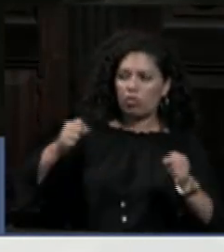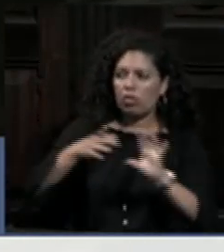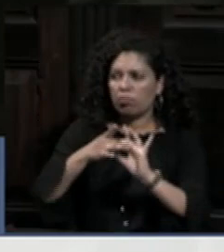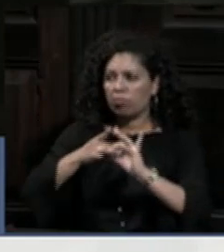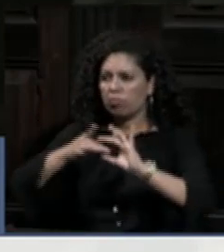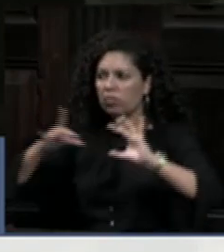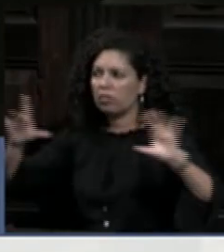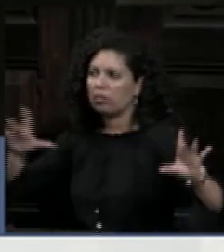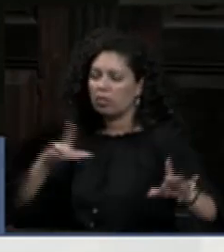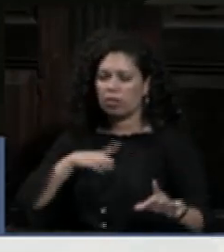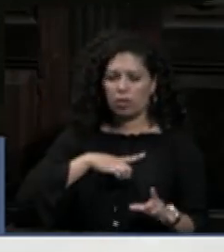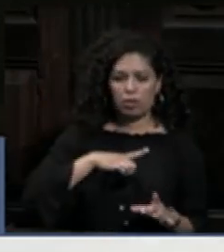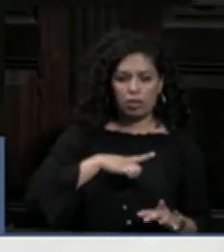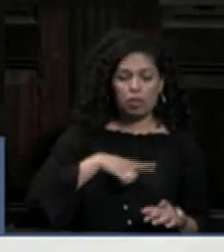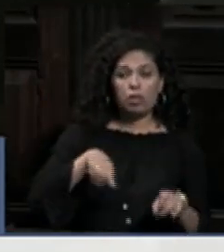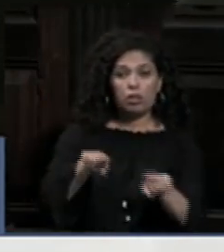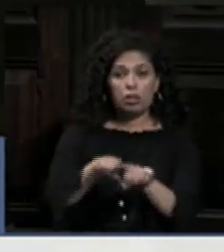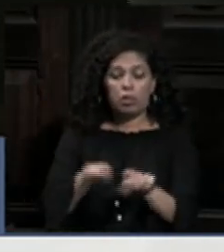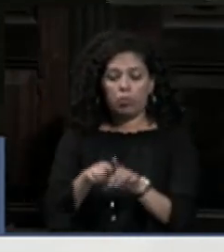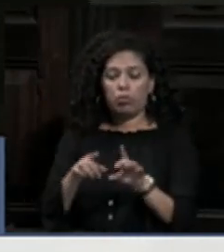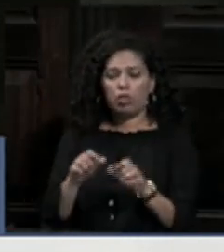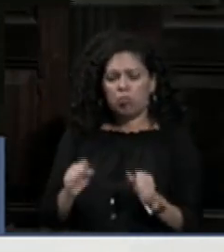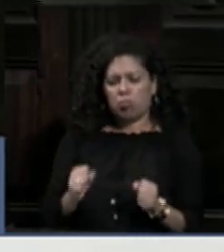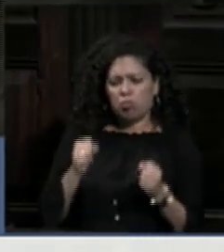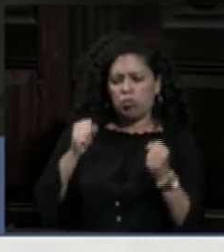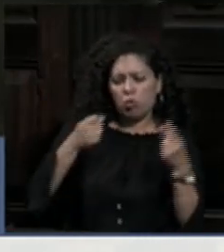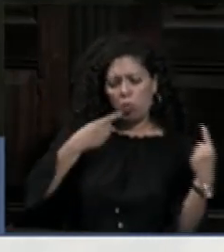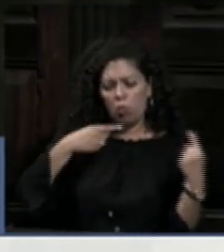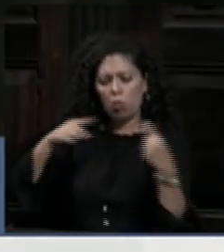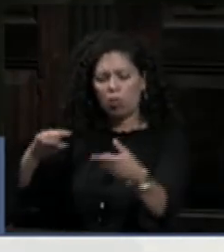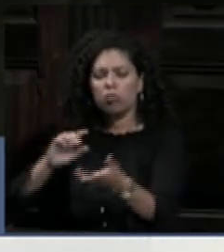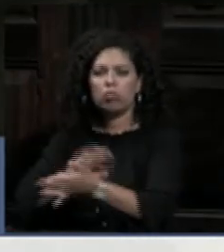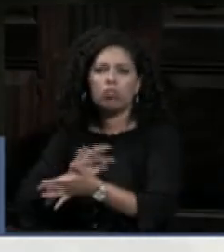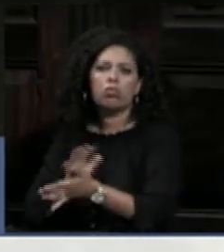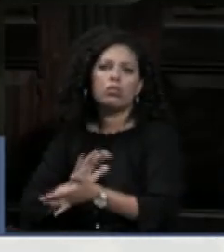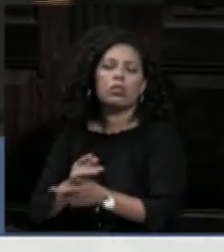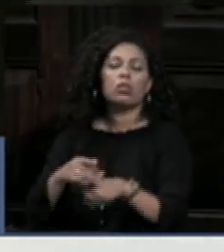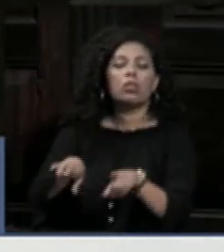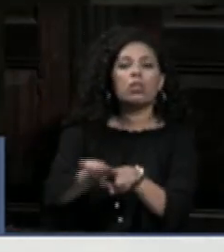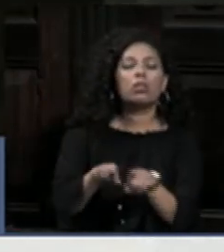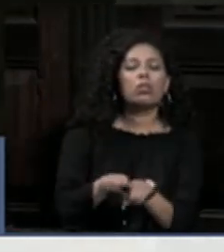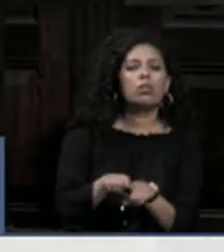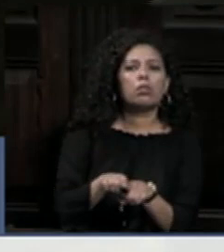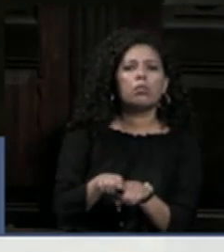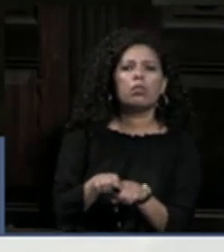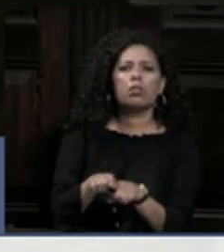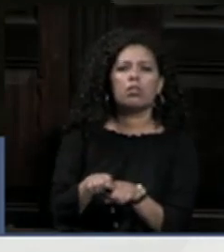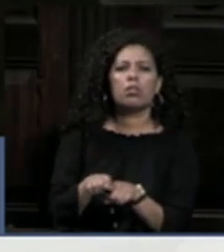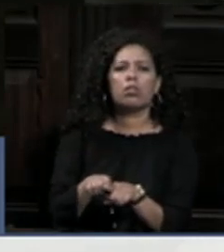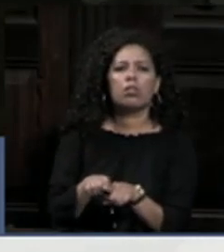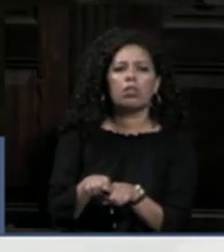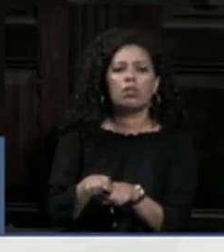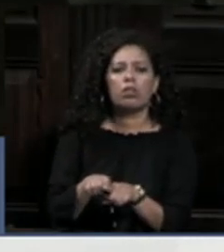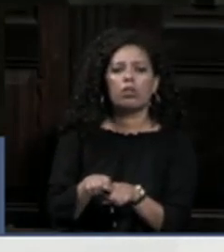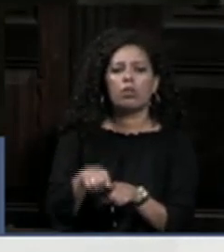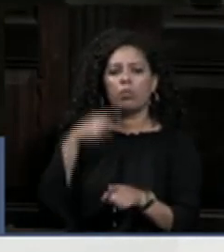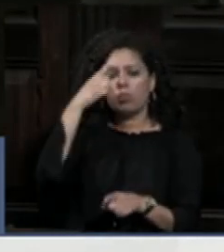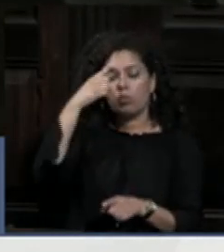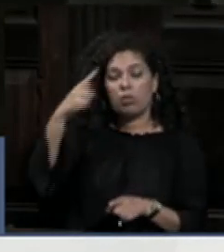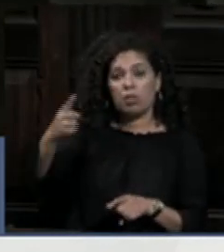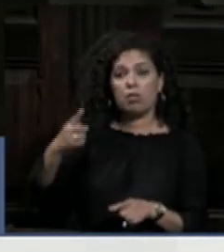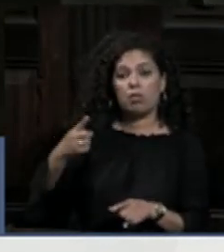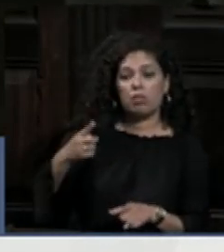lutar contra o preconceito e ser favorável a uma justa distribuição